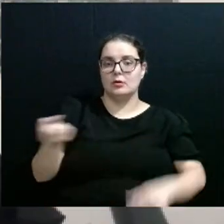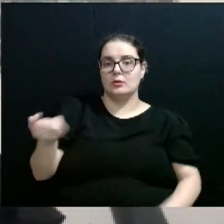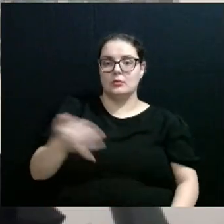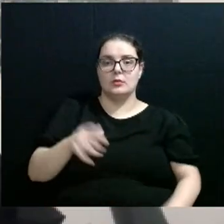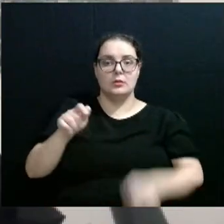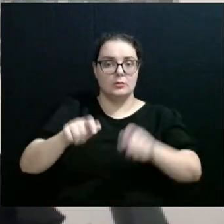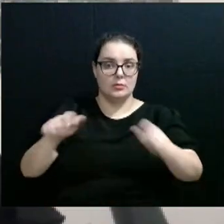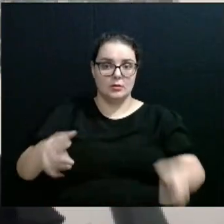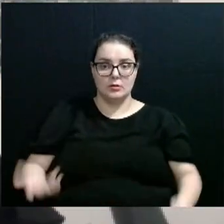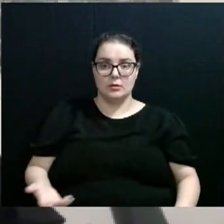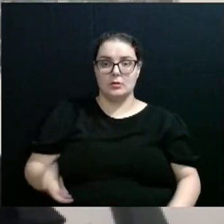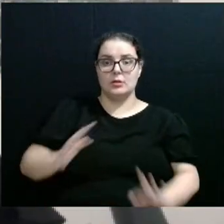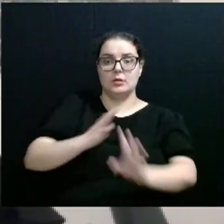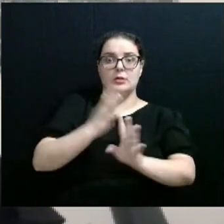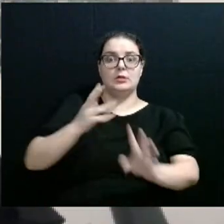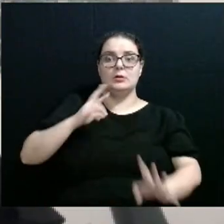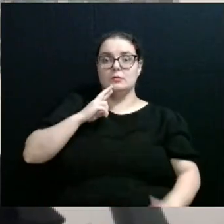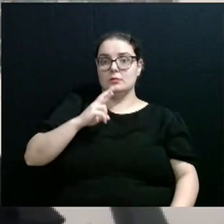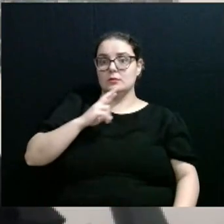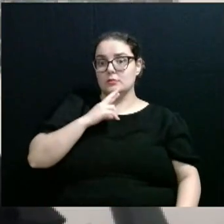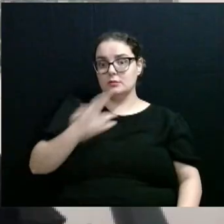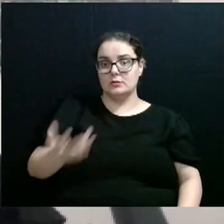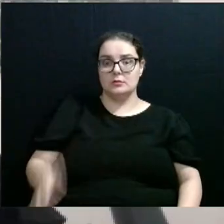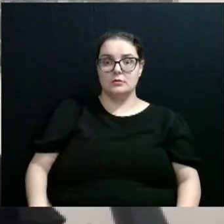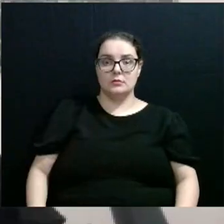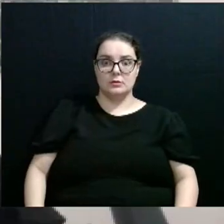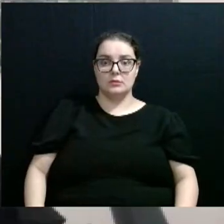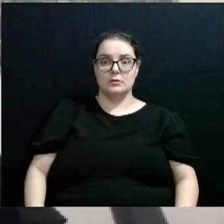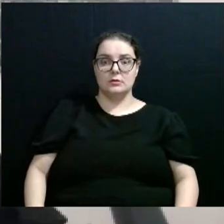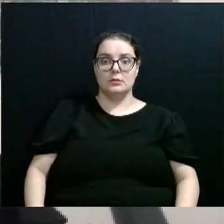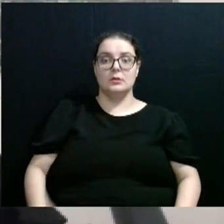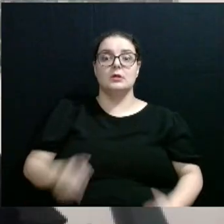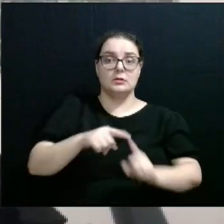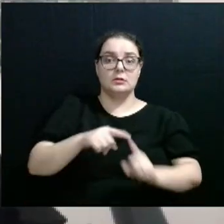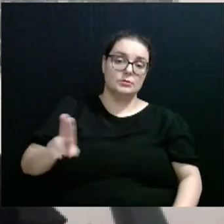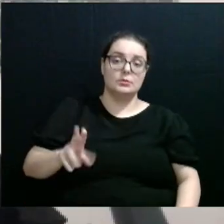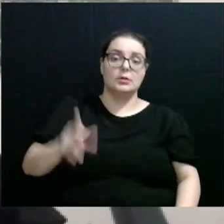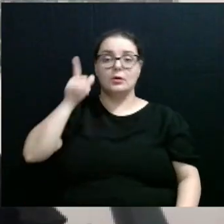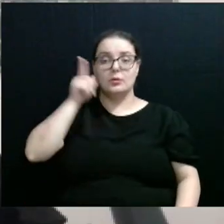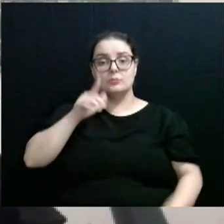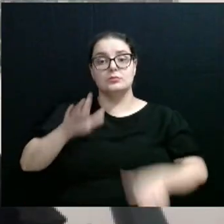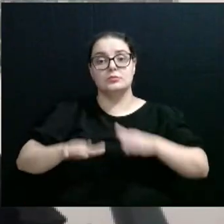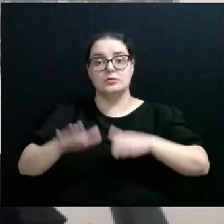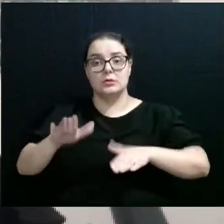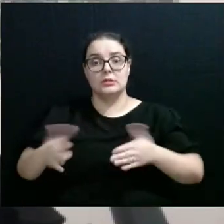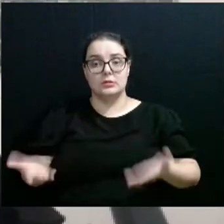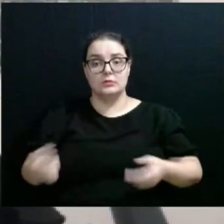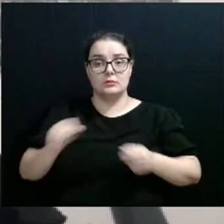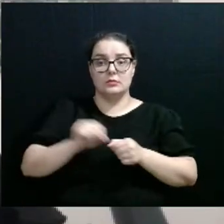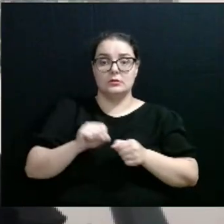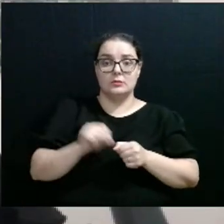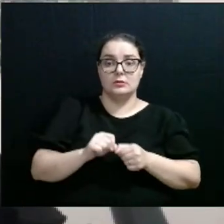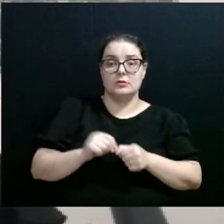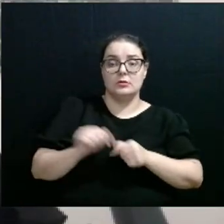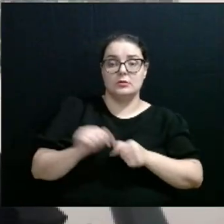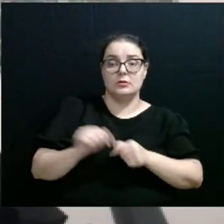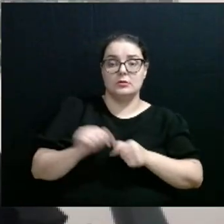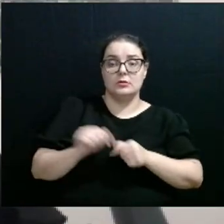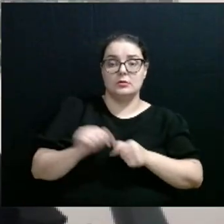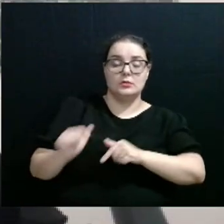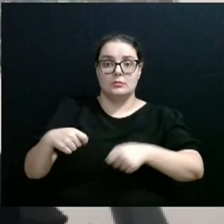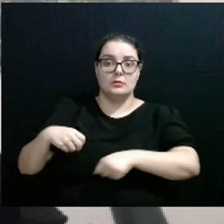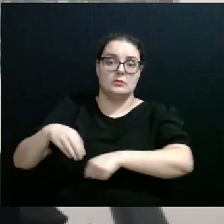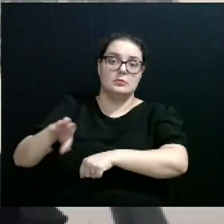do restaurante. Então, esse tipo de aplicação a gente consegue muitas vezes realizar localmente, sem precisar enviar para um data